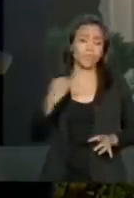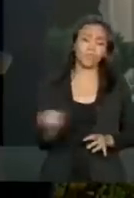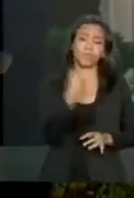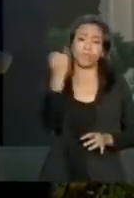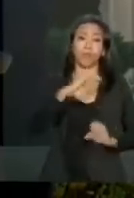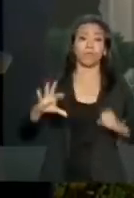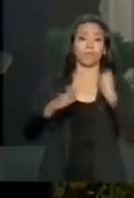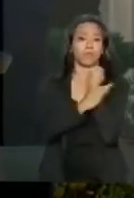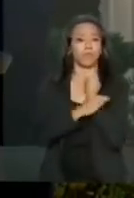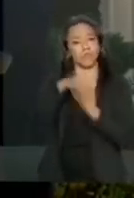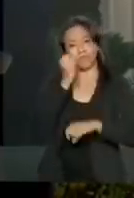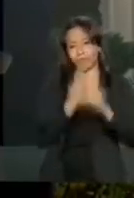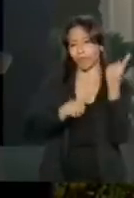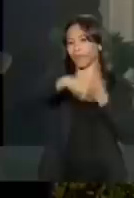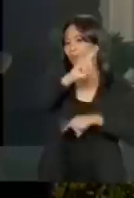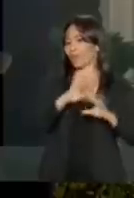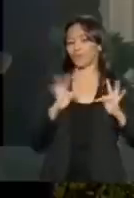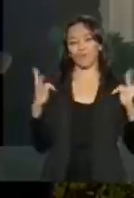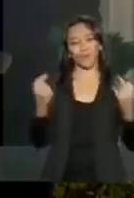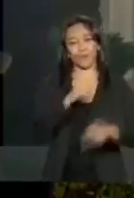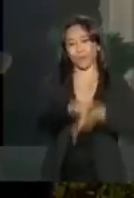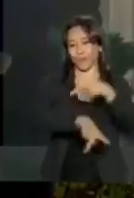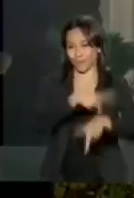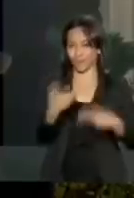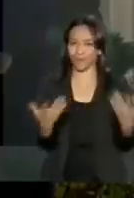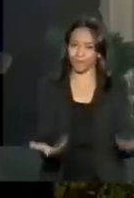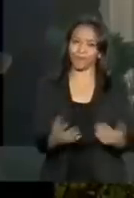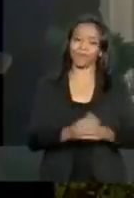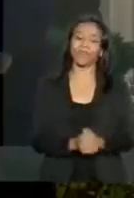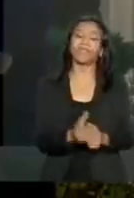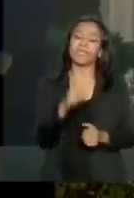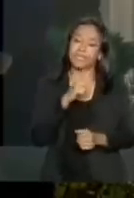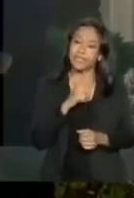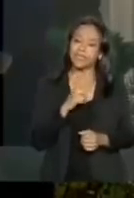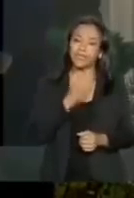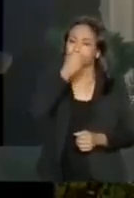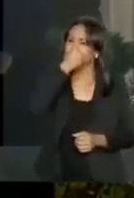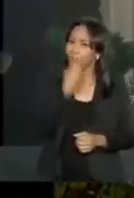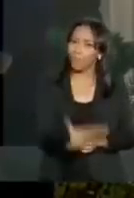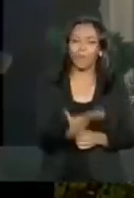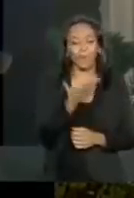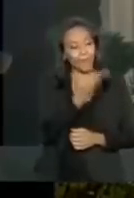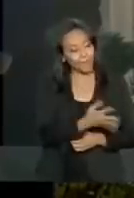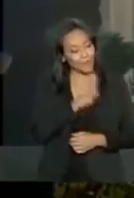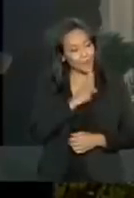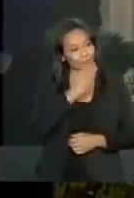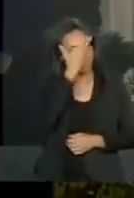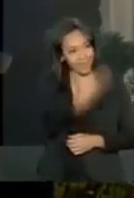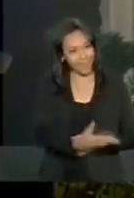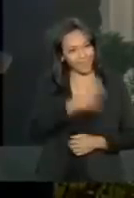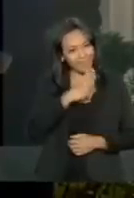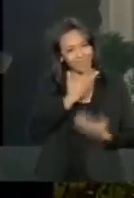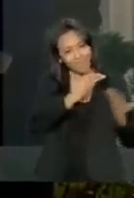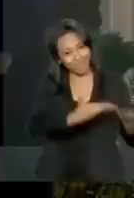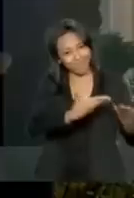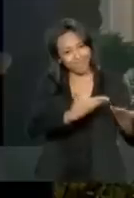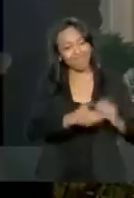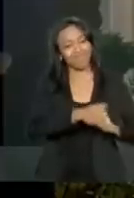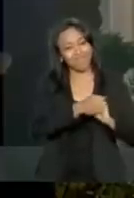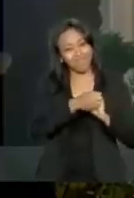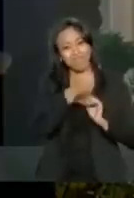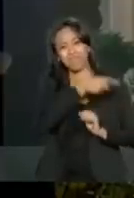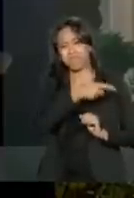e prosperidade de todos os nossos cidadãos. Tem sido muito bom conhecê-lo. O senhor está fazendo um